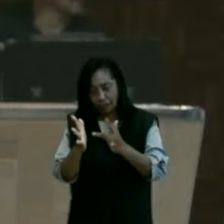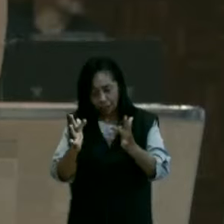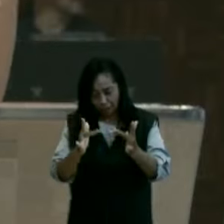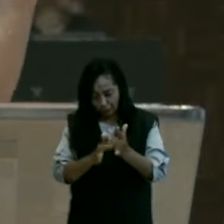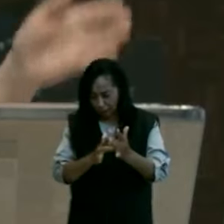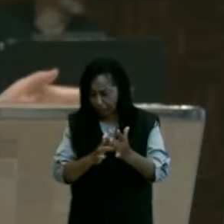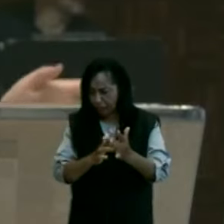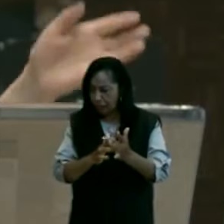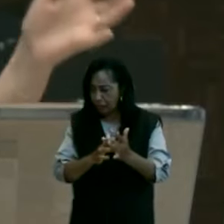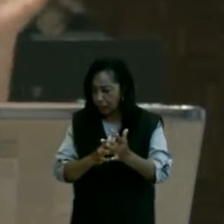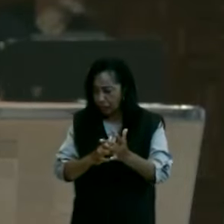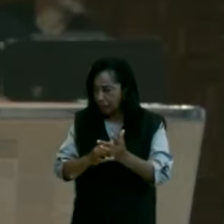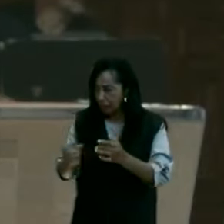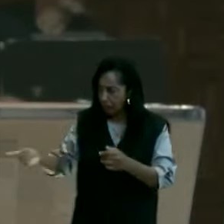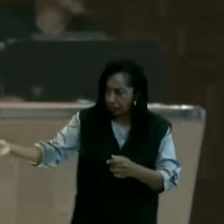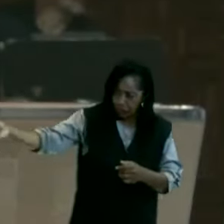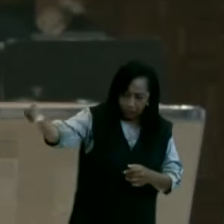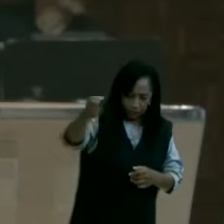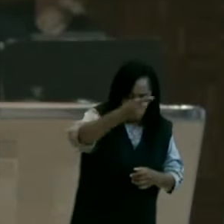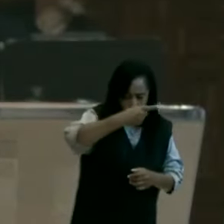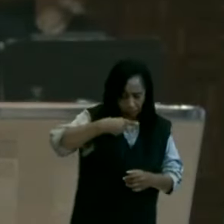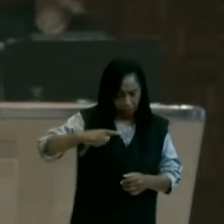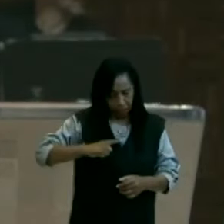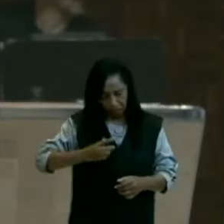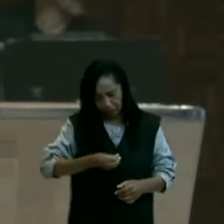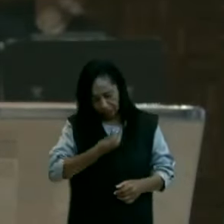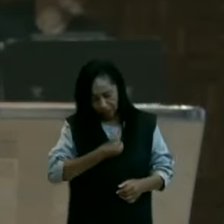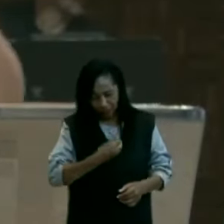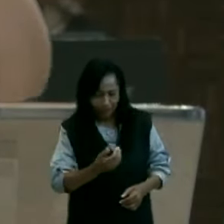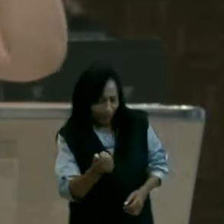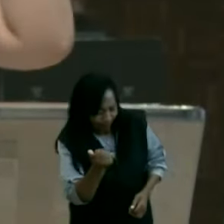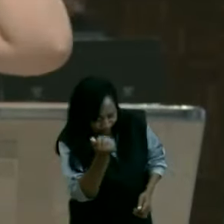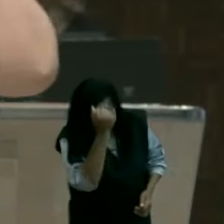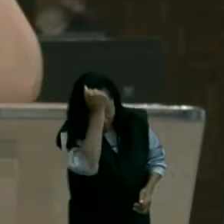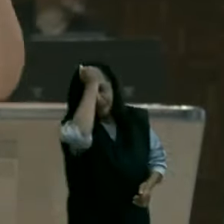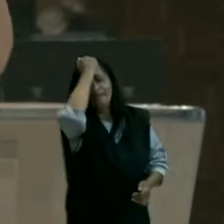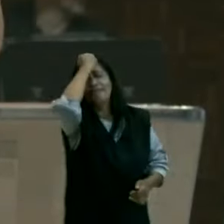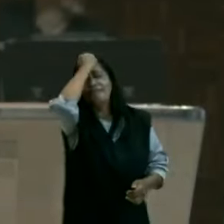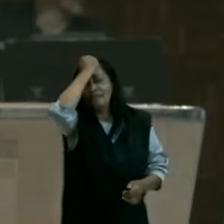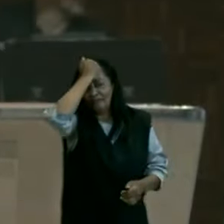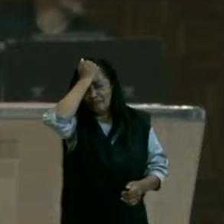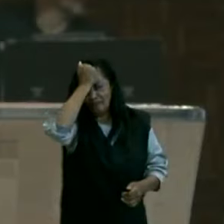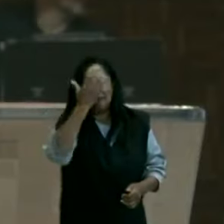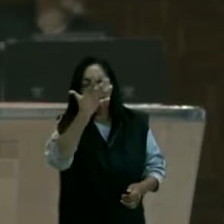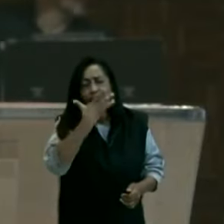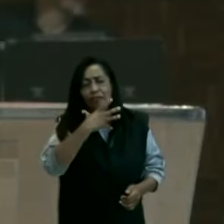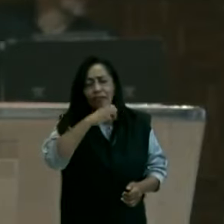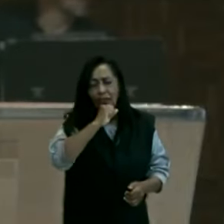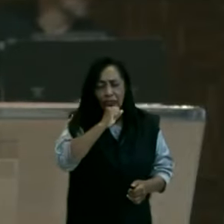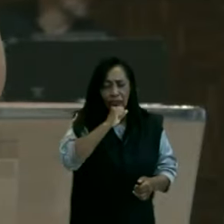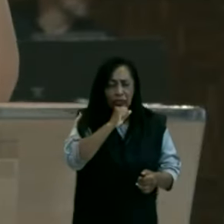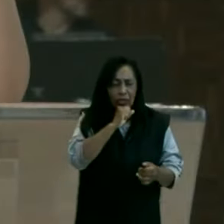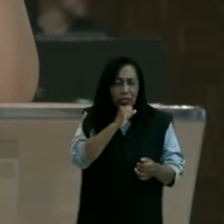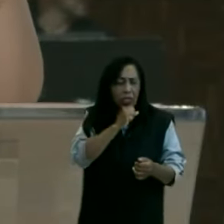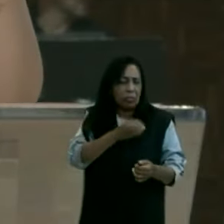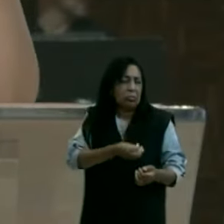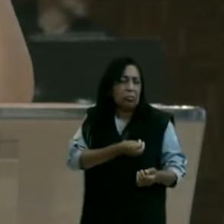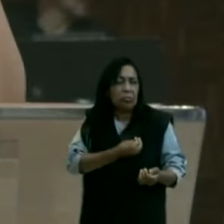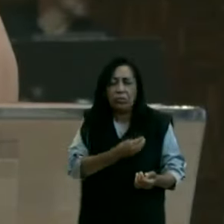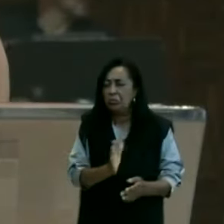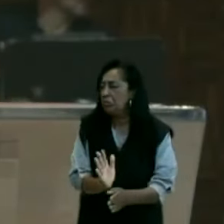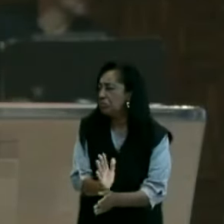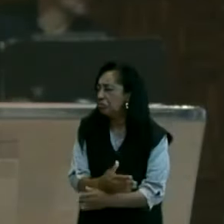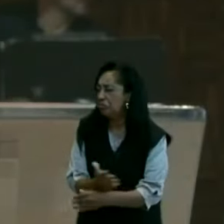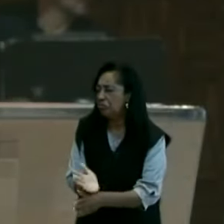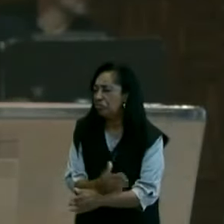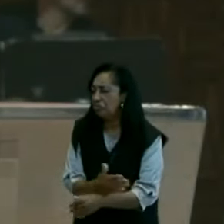nós estamos aqui, nos arrependemos, Pai, do rumo que muitas vezes a nossa vida toma,